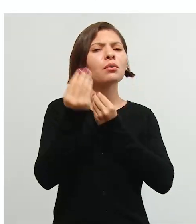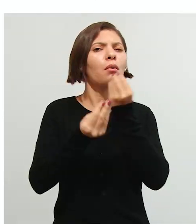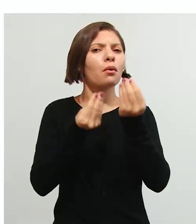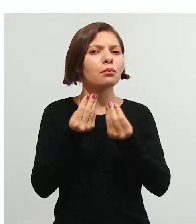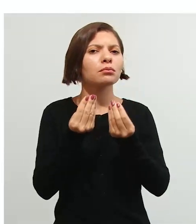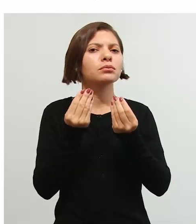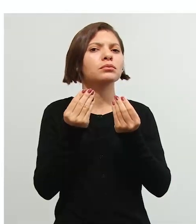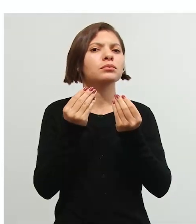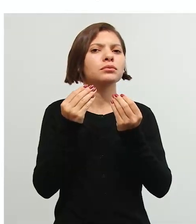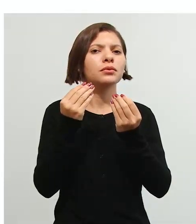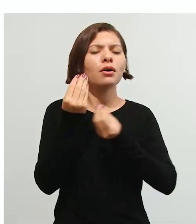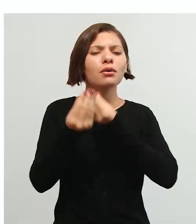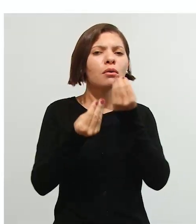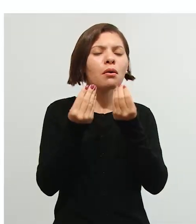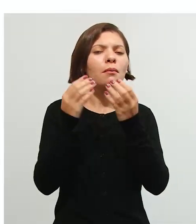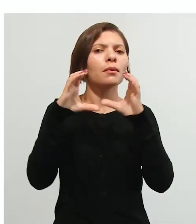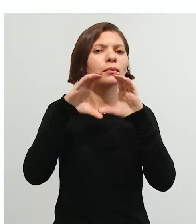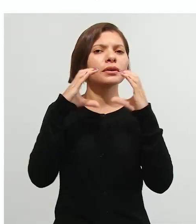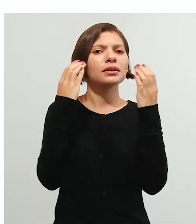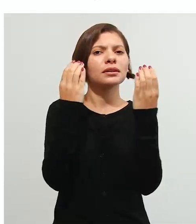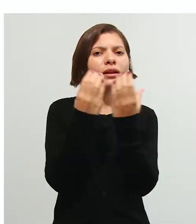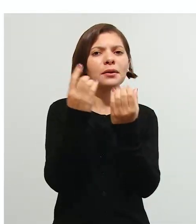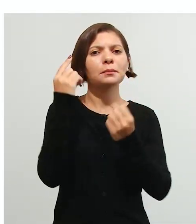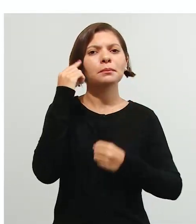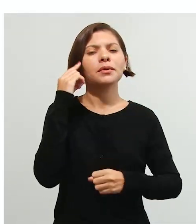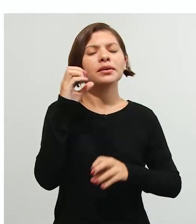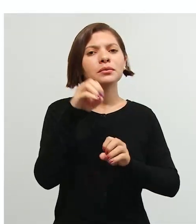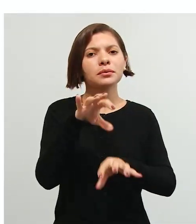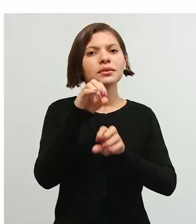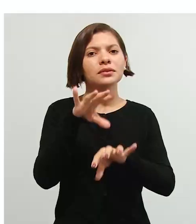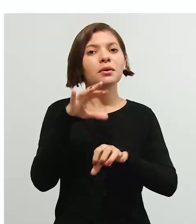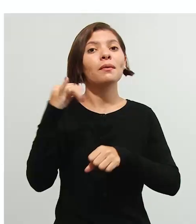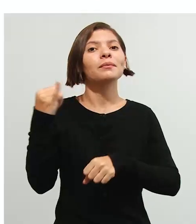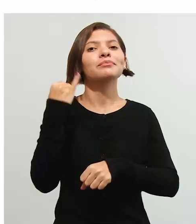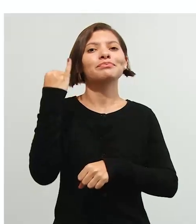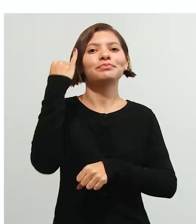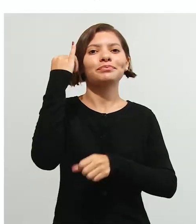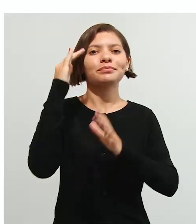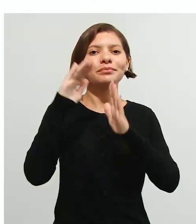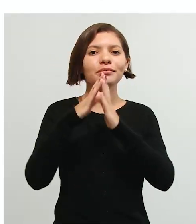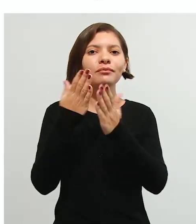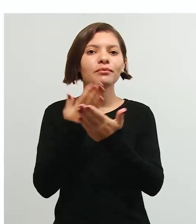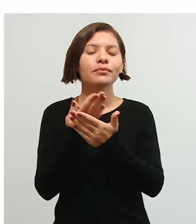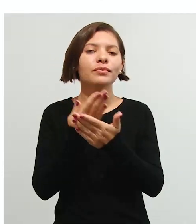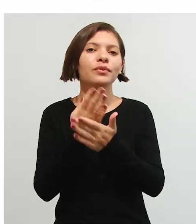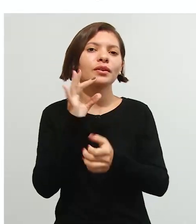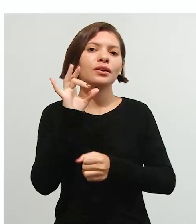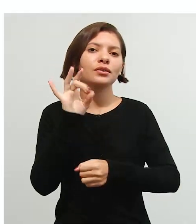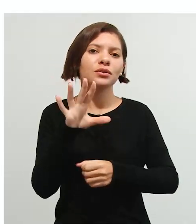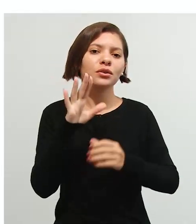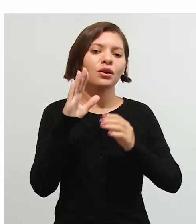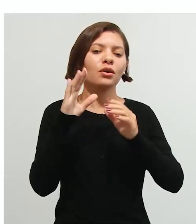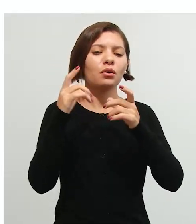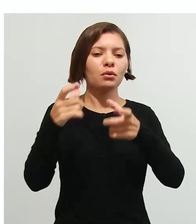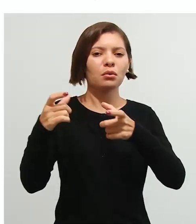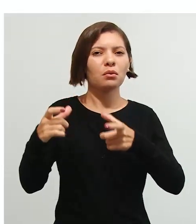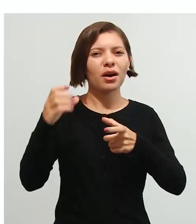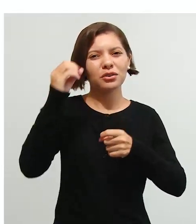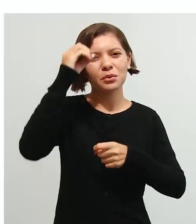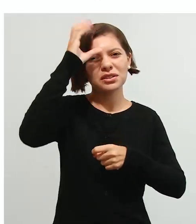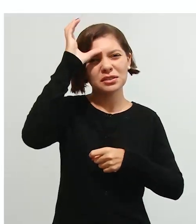como esta comunidade pensa a educação, é o que é importante. E aí, a escola não é só um lugar de transmissão